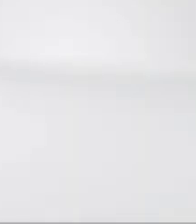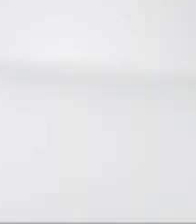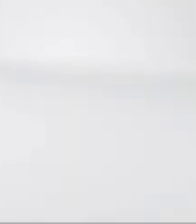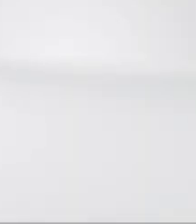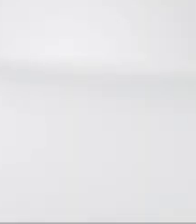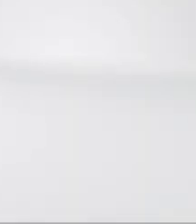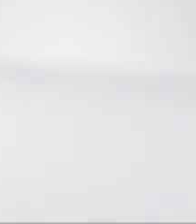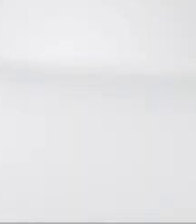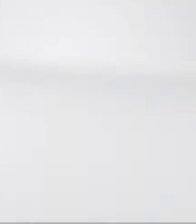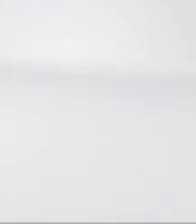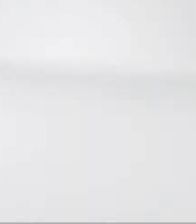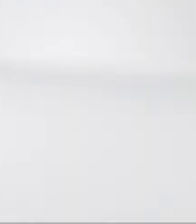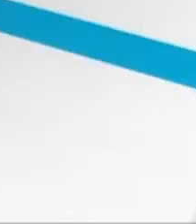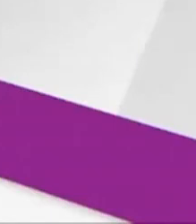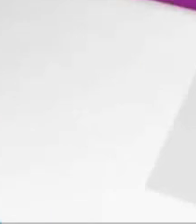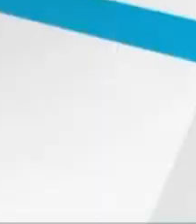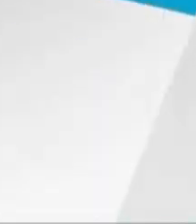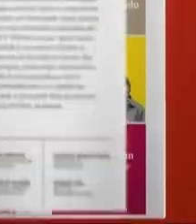melhor.